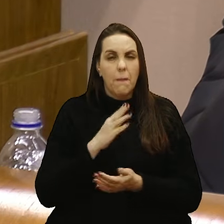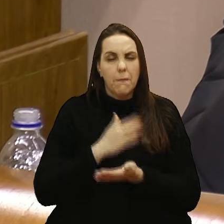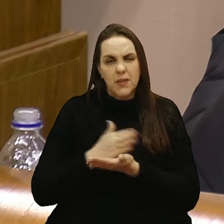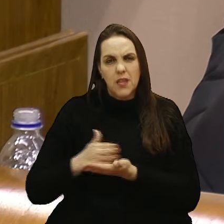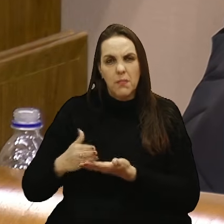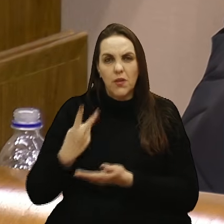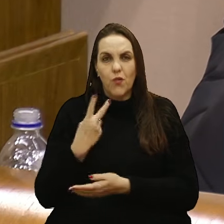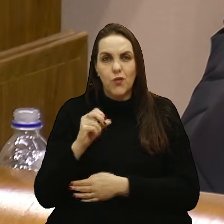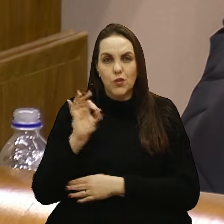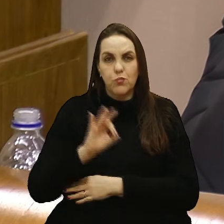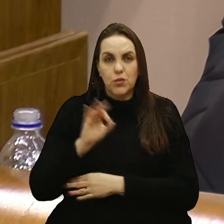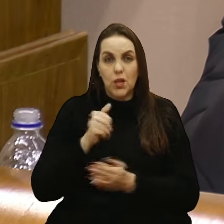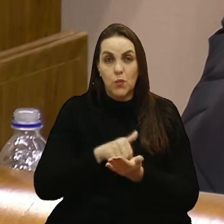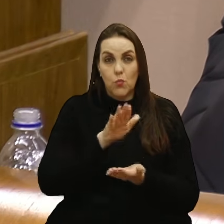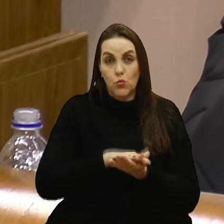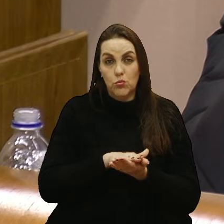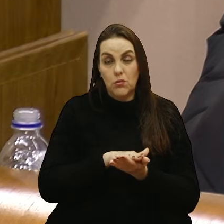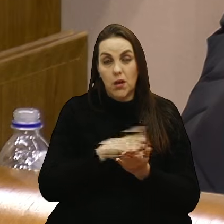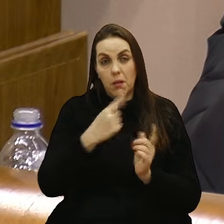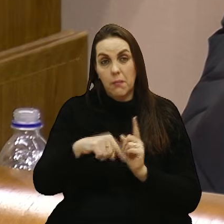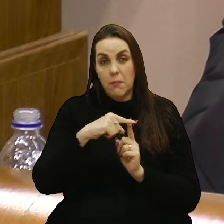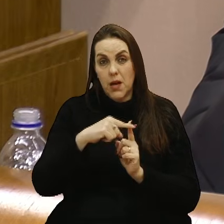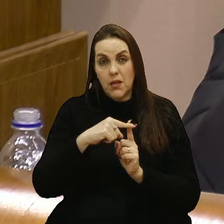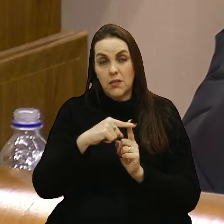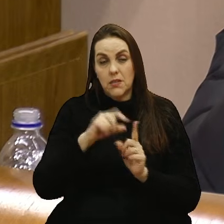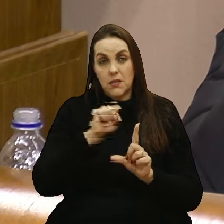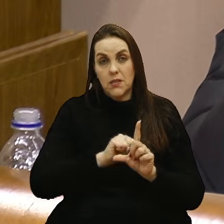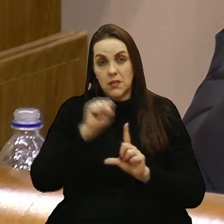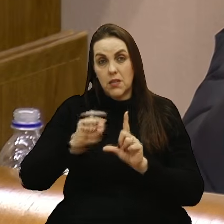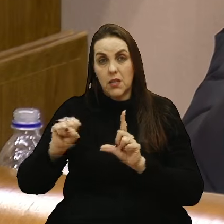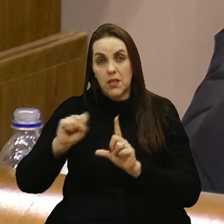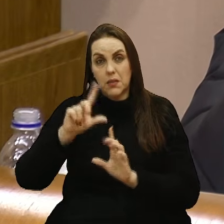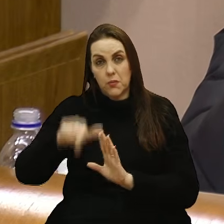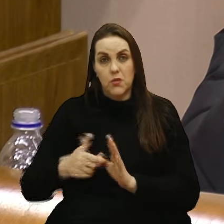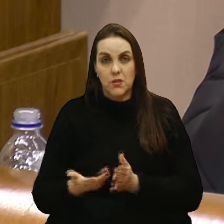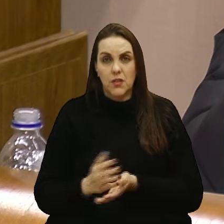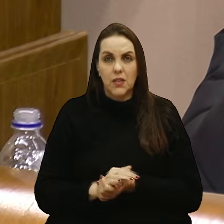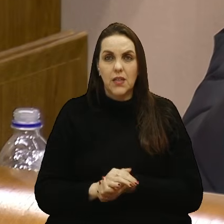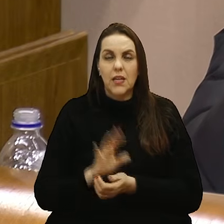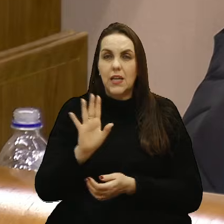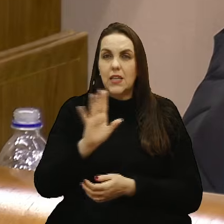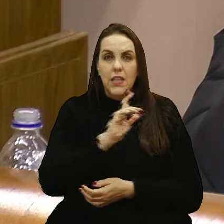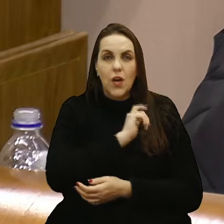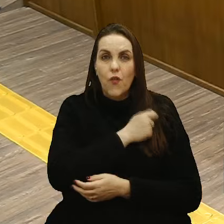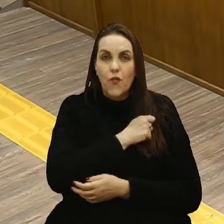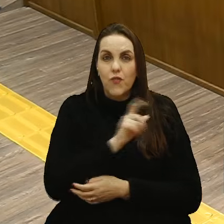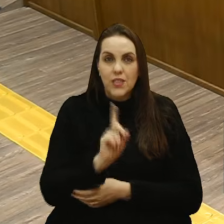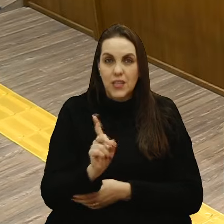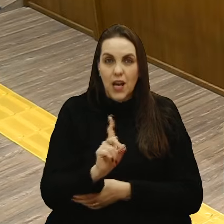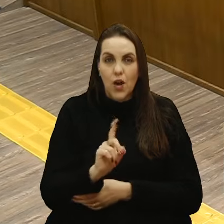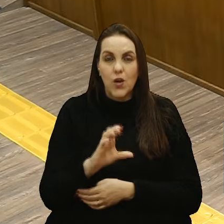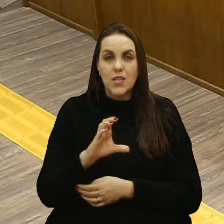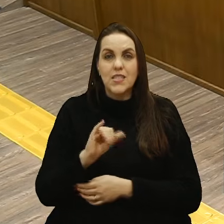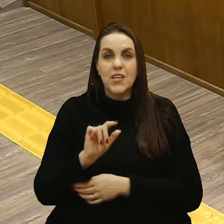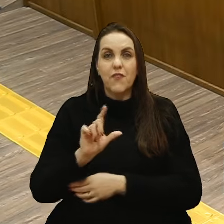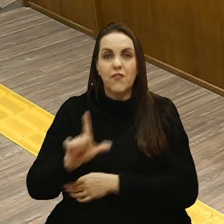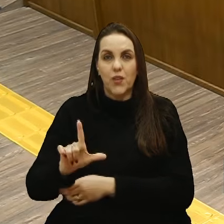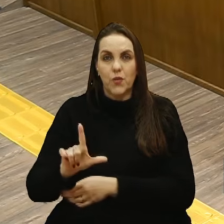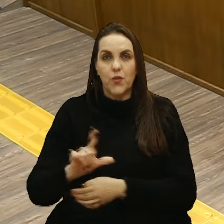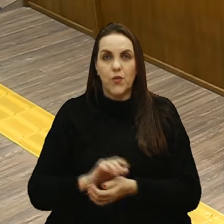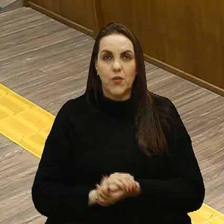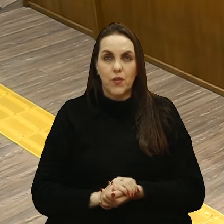de multa, mais a Selic depois. Não me refiro ao fiscal, me refiro ao civil. O civil, tá.